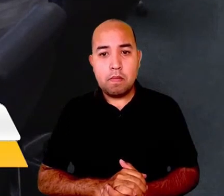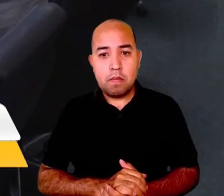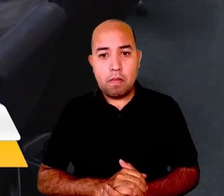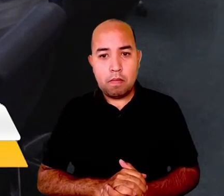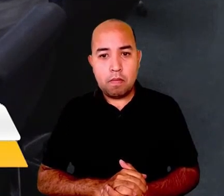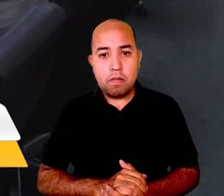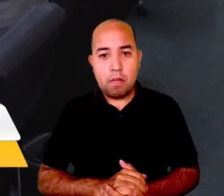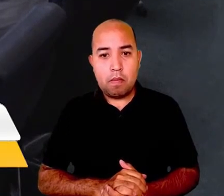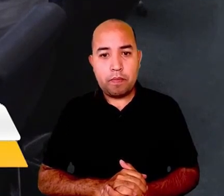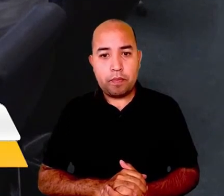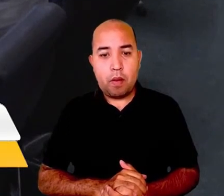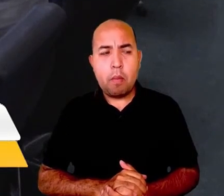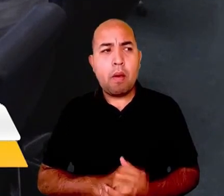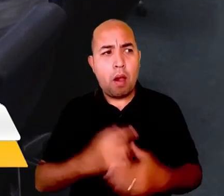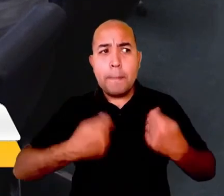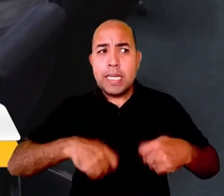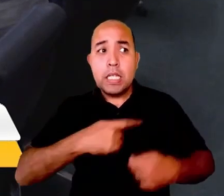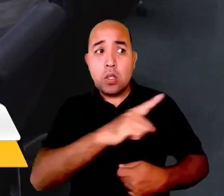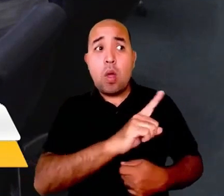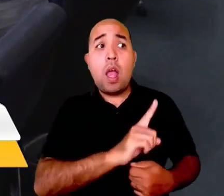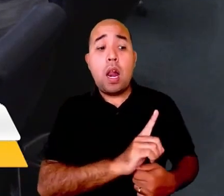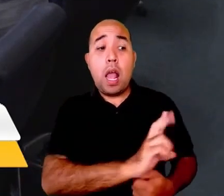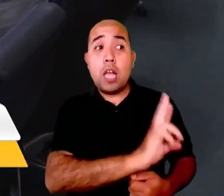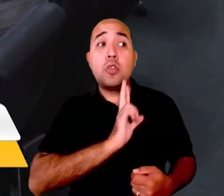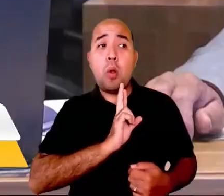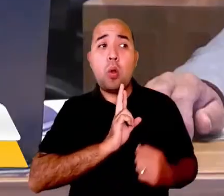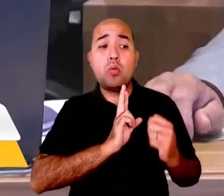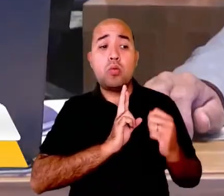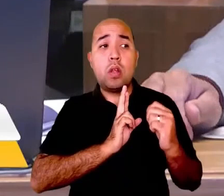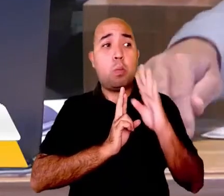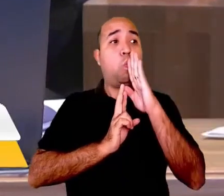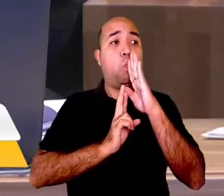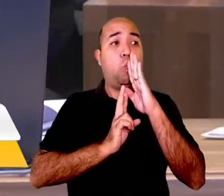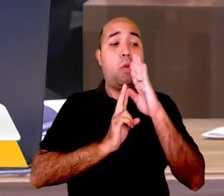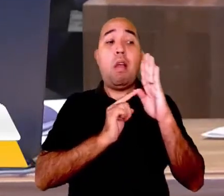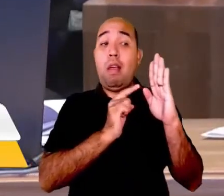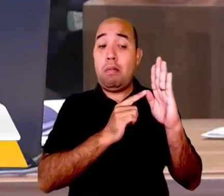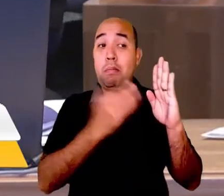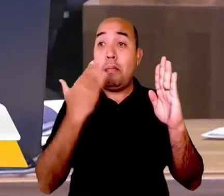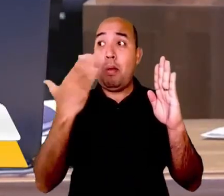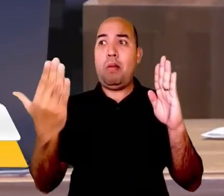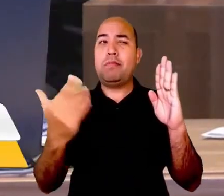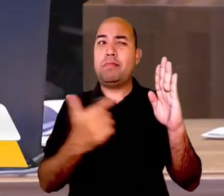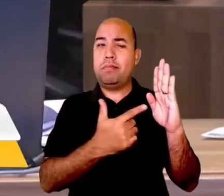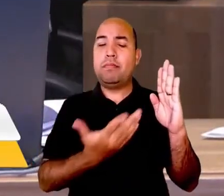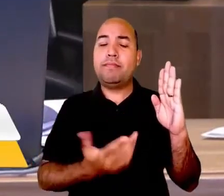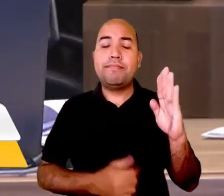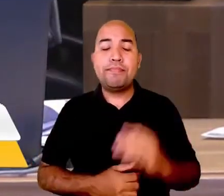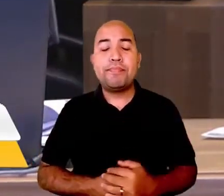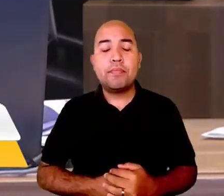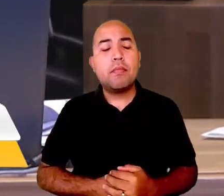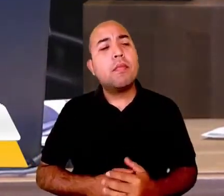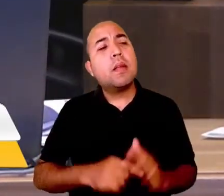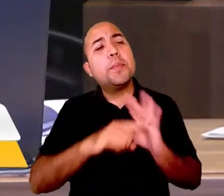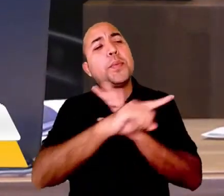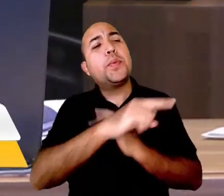ficar em silêncio. O silêncio fala muito. Senhor Mauro Cid, o senhor se tornou ajudante de